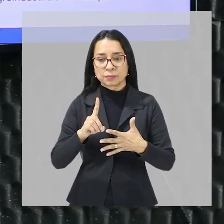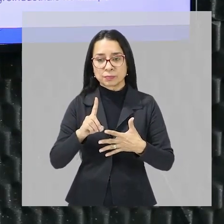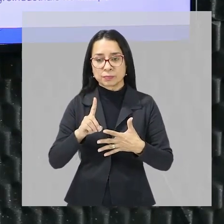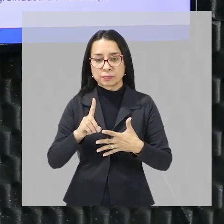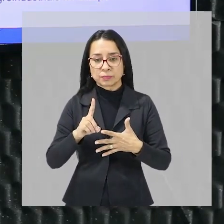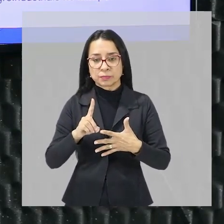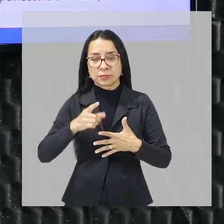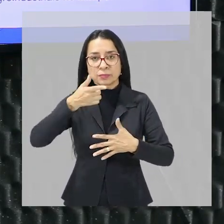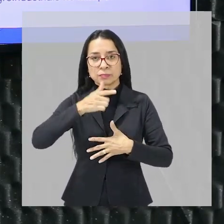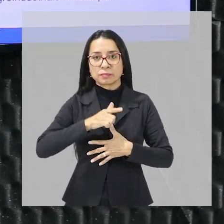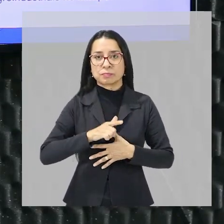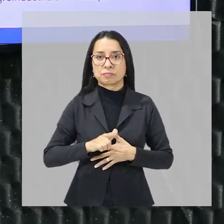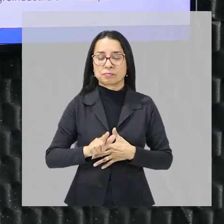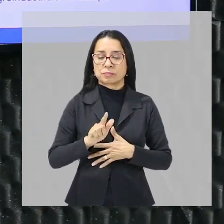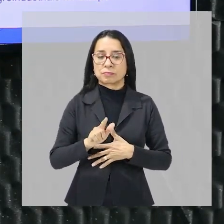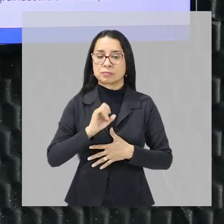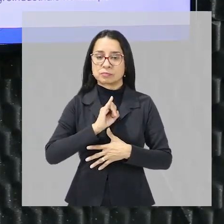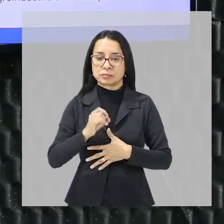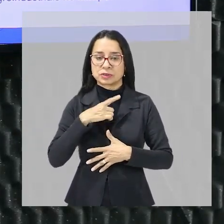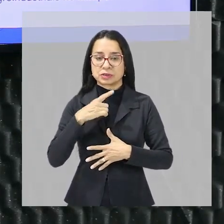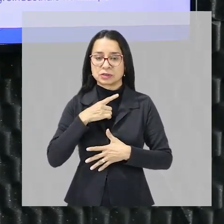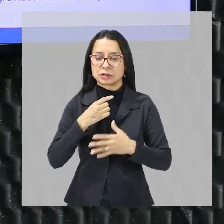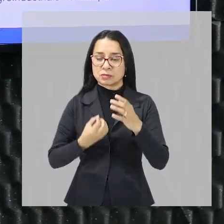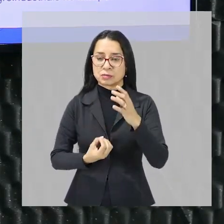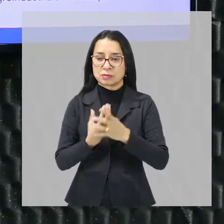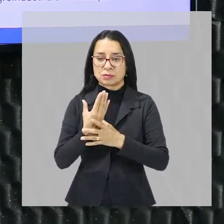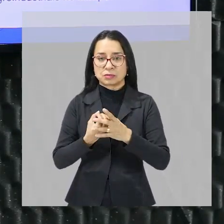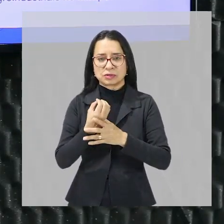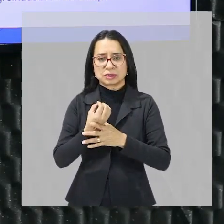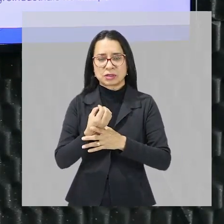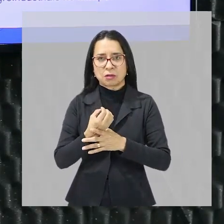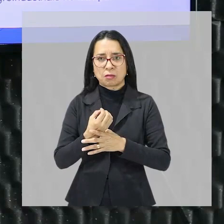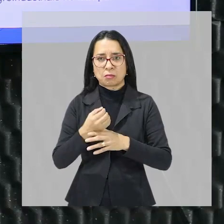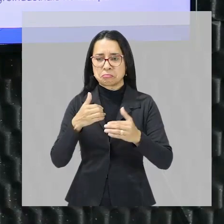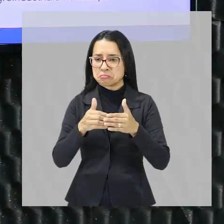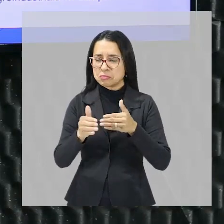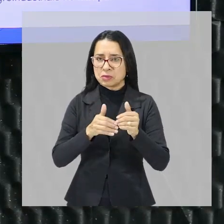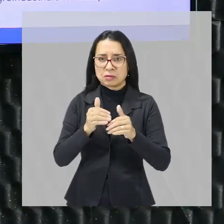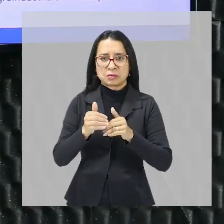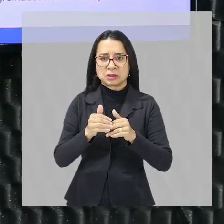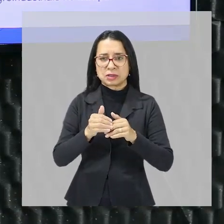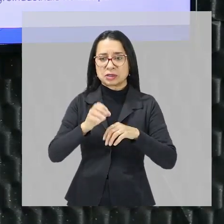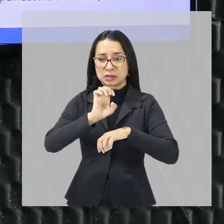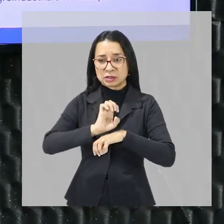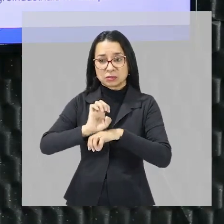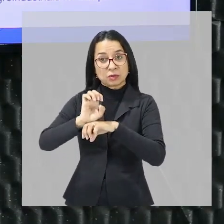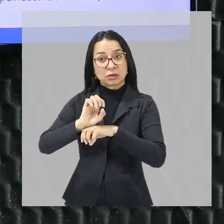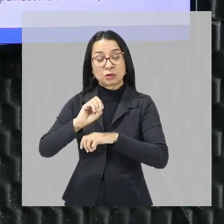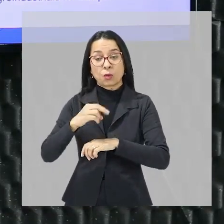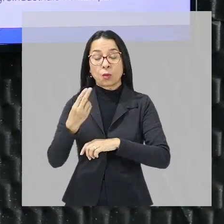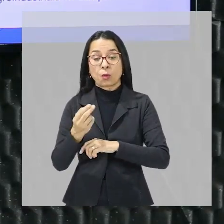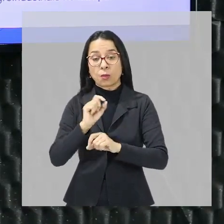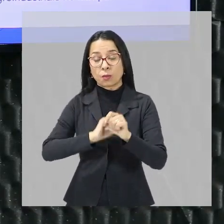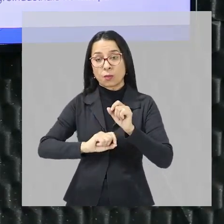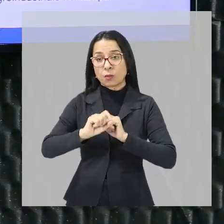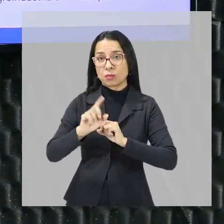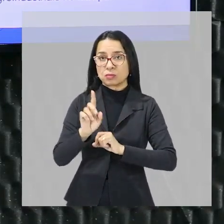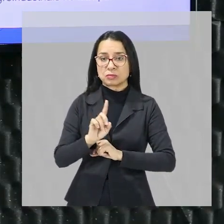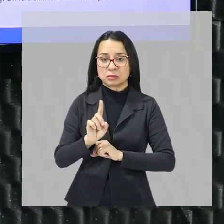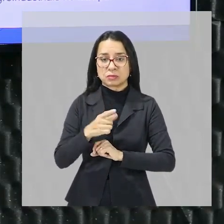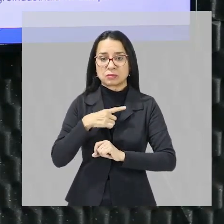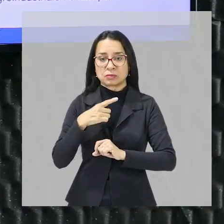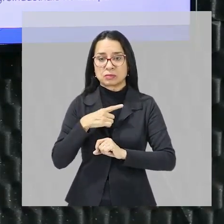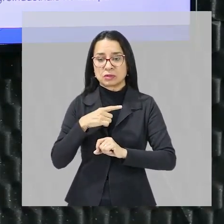agricultáveis. Novamente, se existe uma produção, independente de ser exportadora ou não, essa propriedade está cumprindo uma